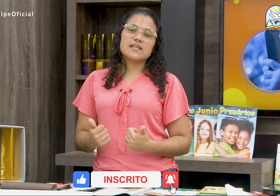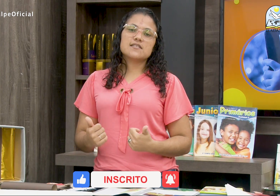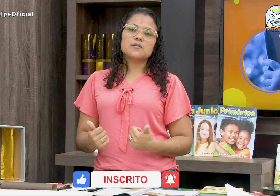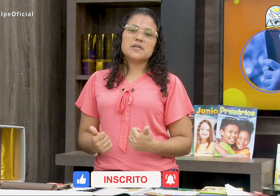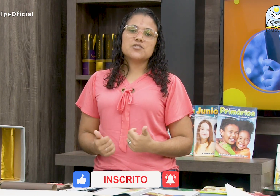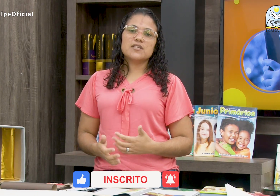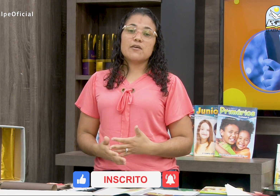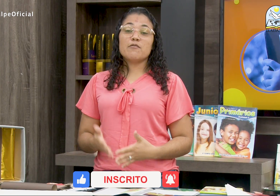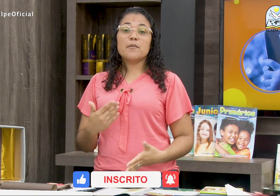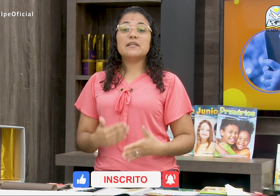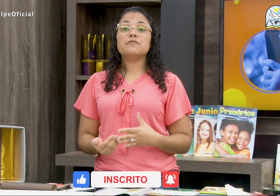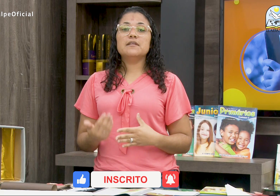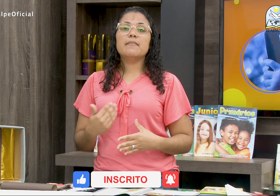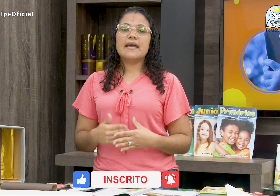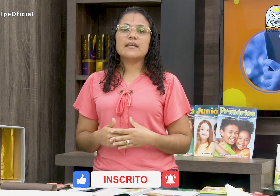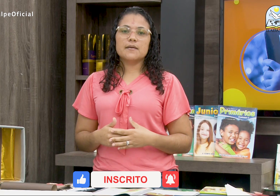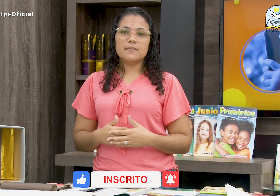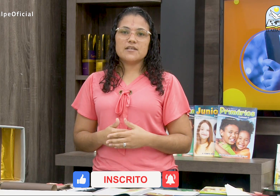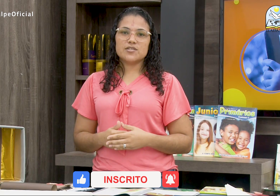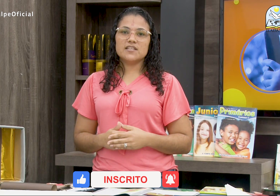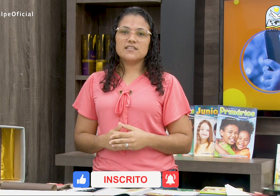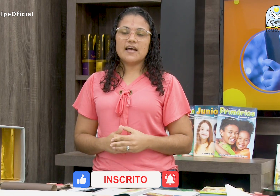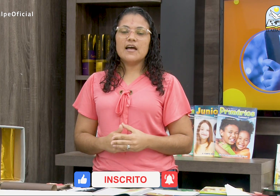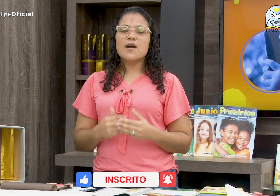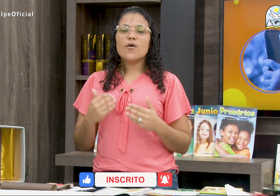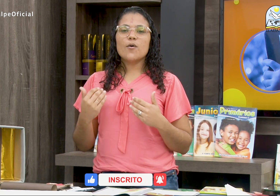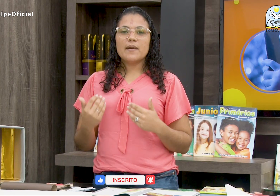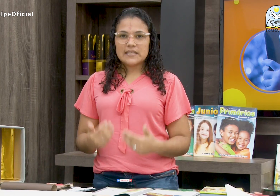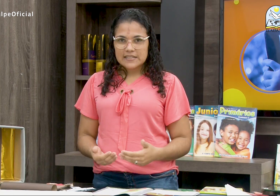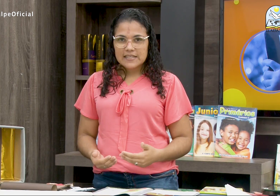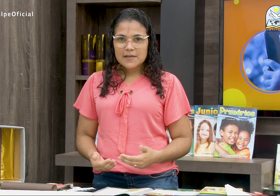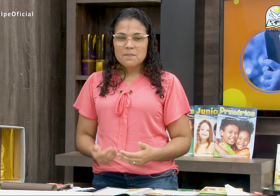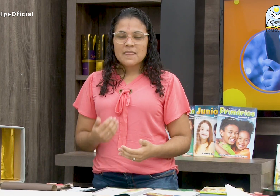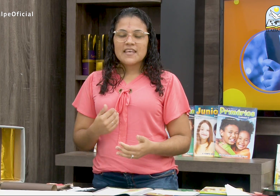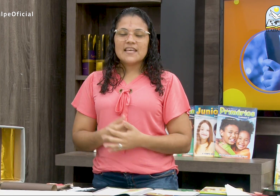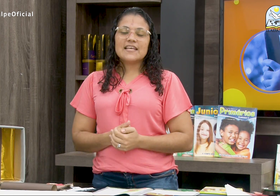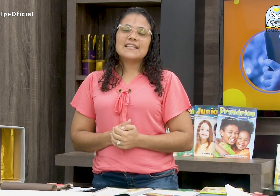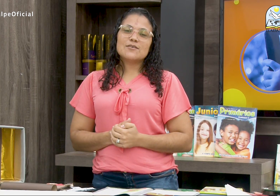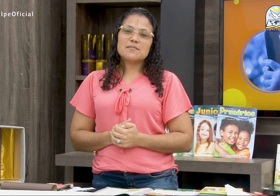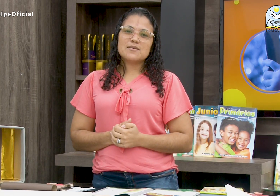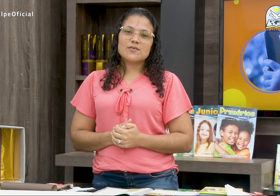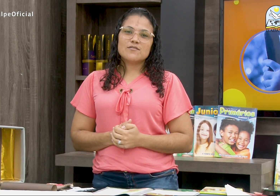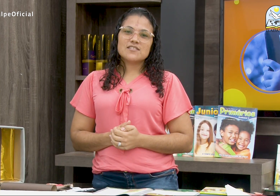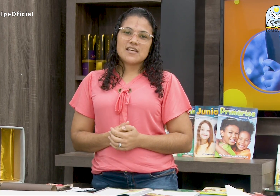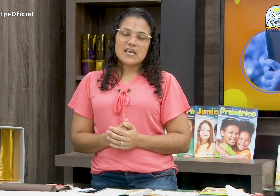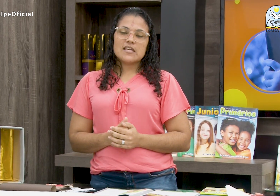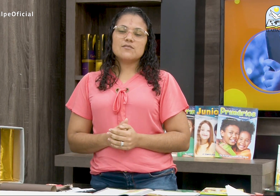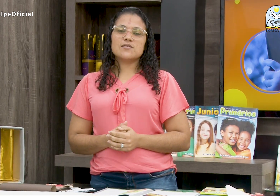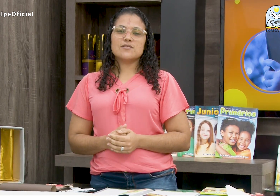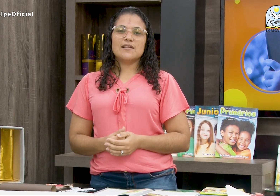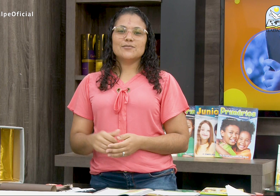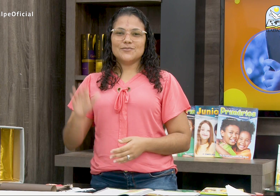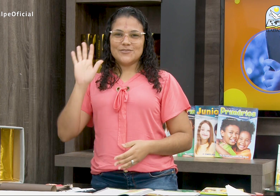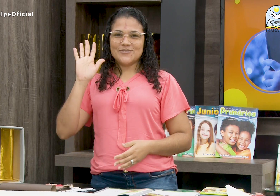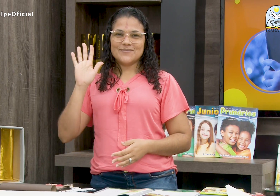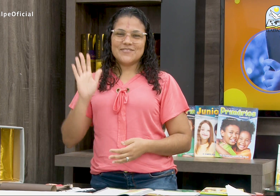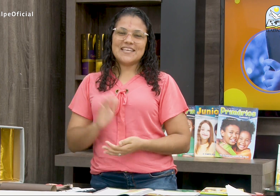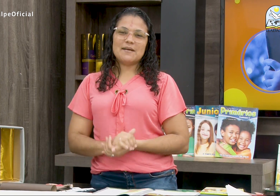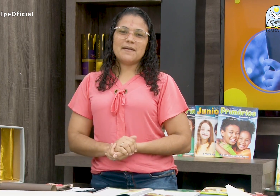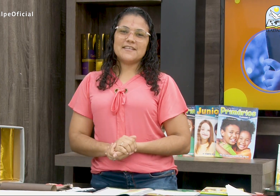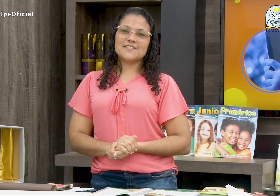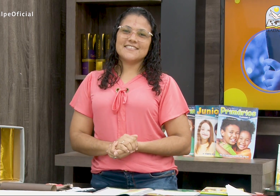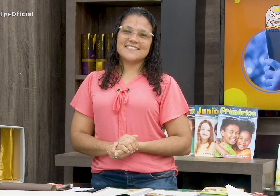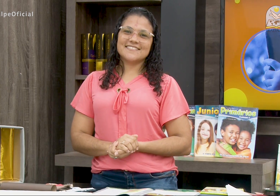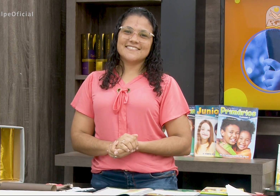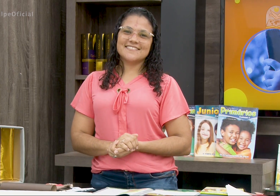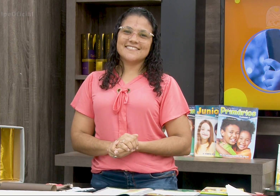muito interessante pra gente, que é uma forma de feedback pra gente, tá? Compartilhe e que Deus abençoe você e os seus alunos. Fiquem